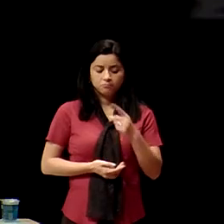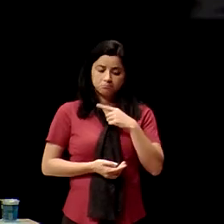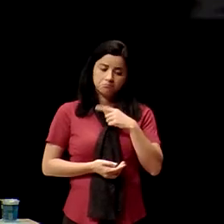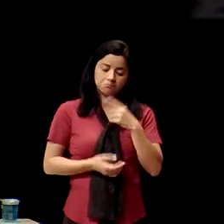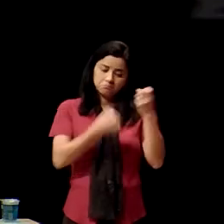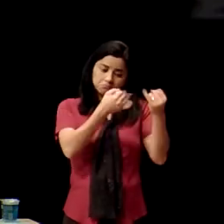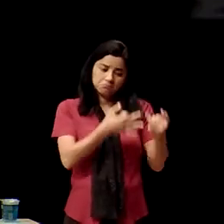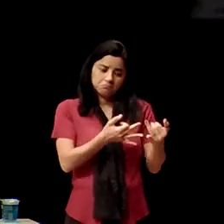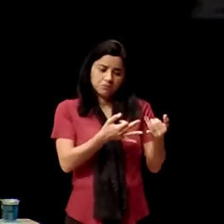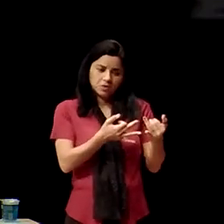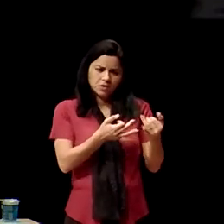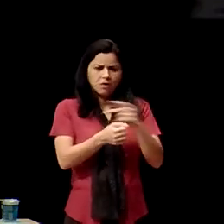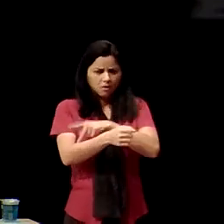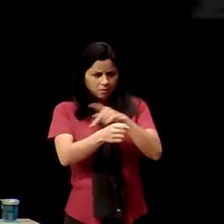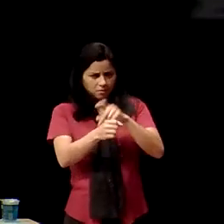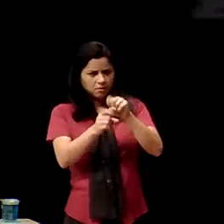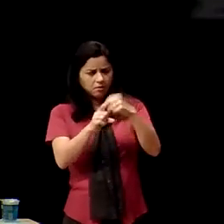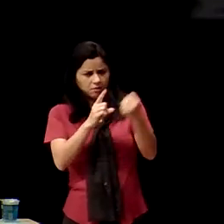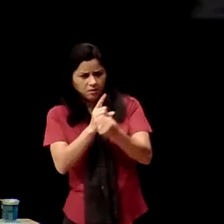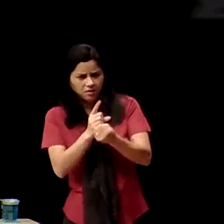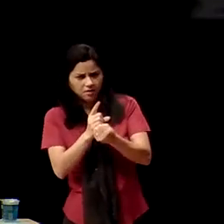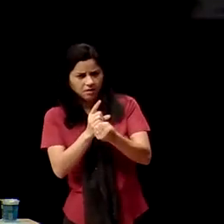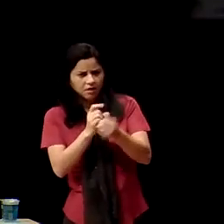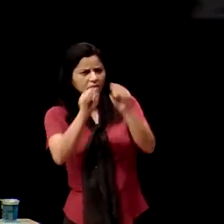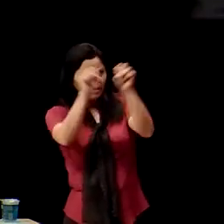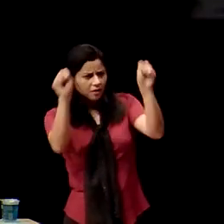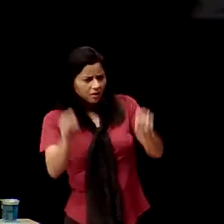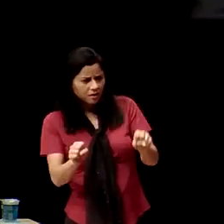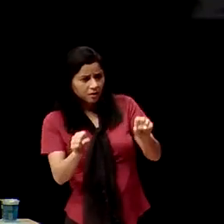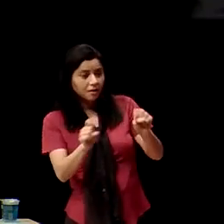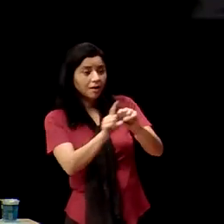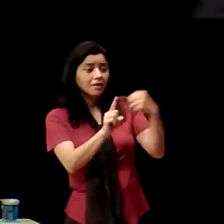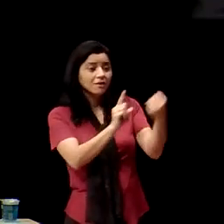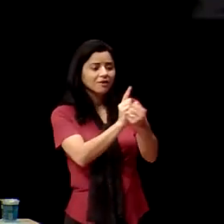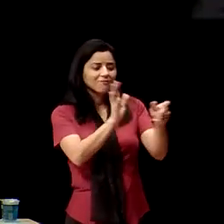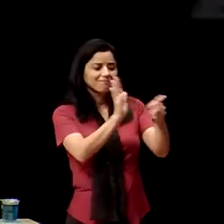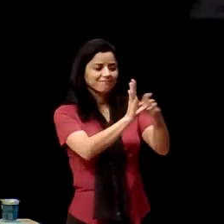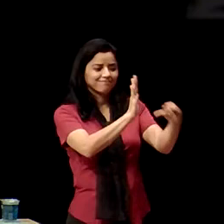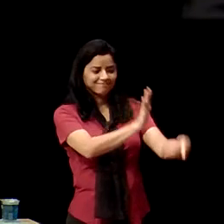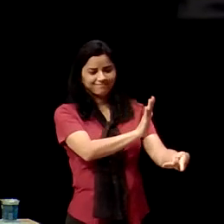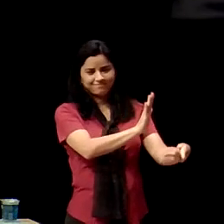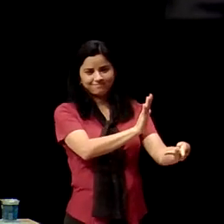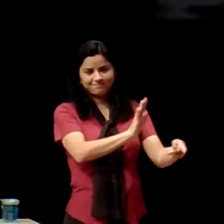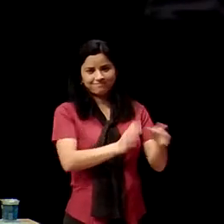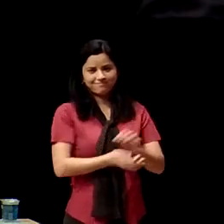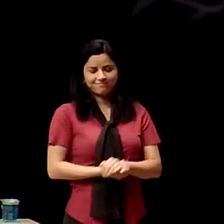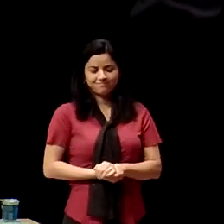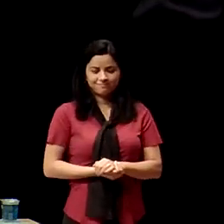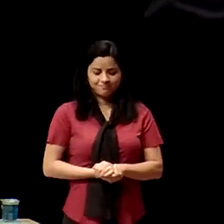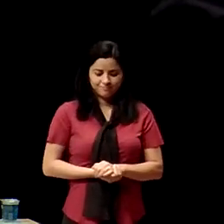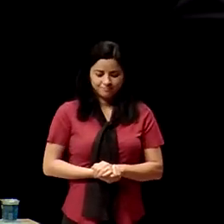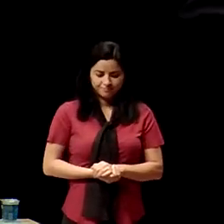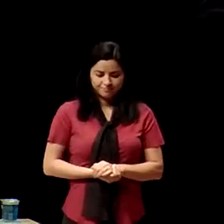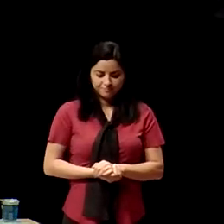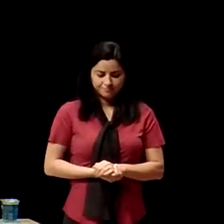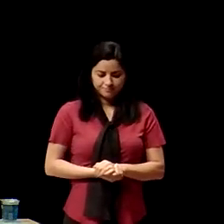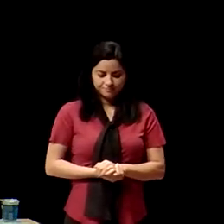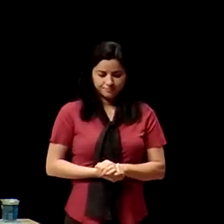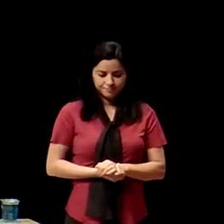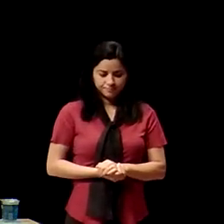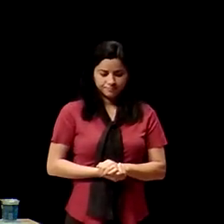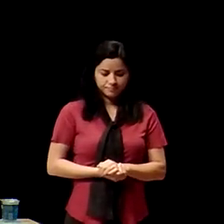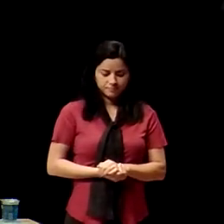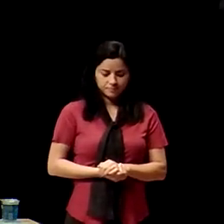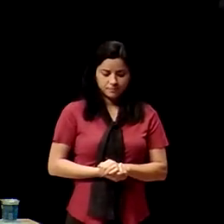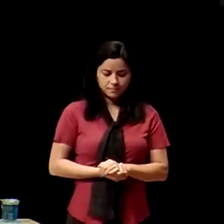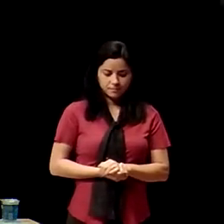podemos dizer então que a pedagogia social é um sistema social em particular. It is shaped decisively